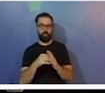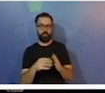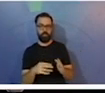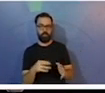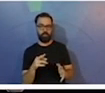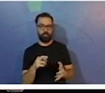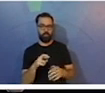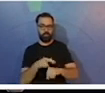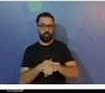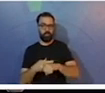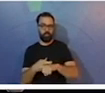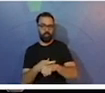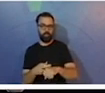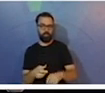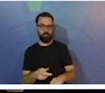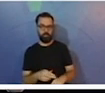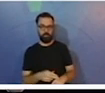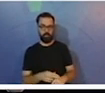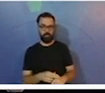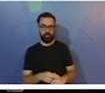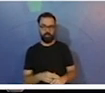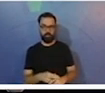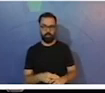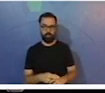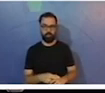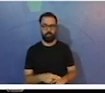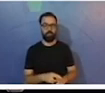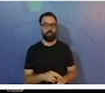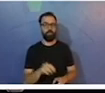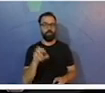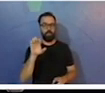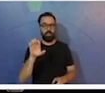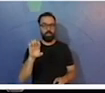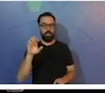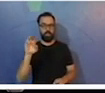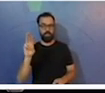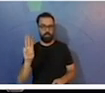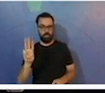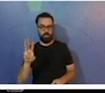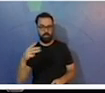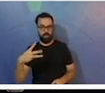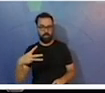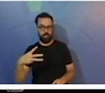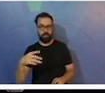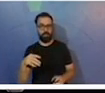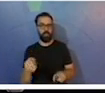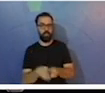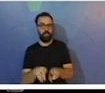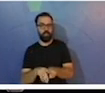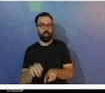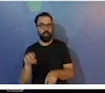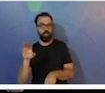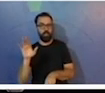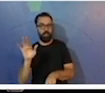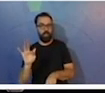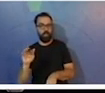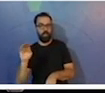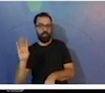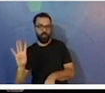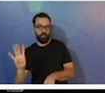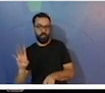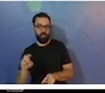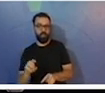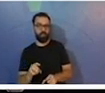pinte de roxo as quadrinhas E3 e F4. Então, vamos primeiro no E3. Acho o